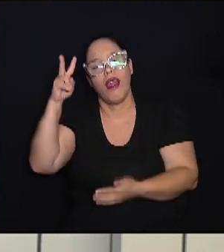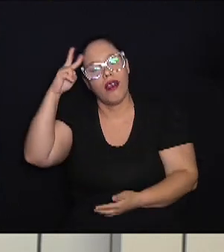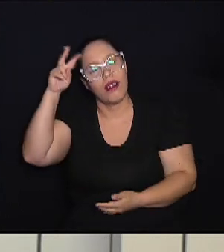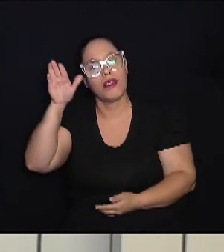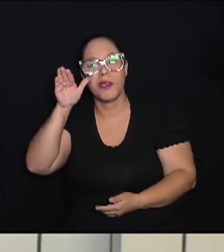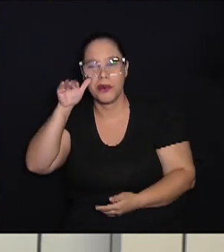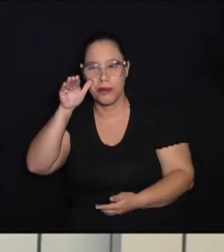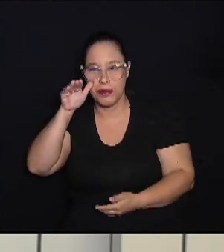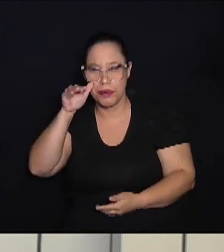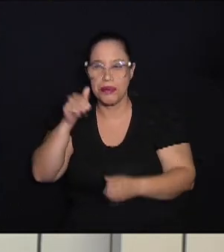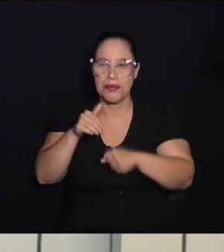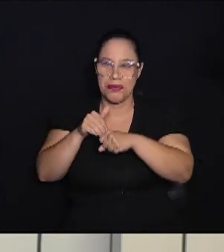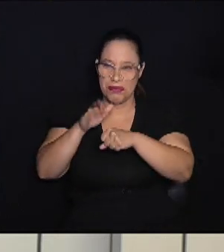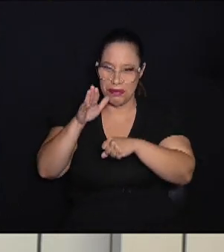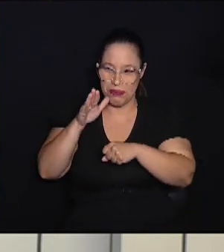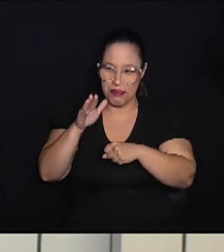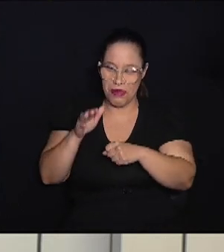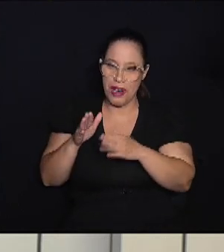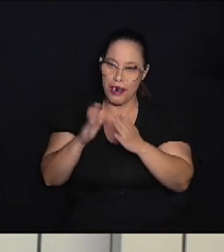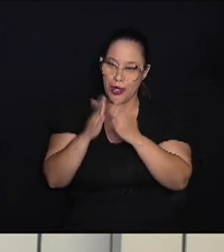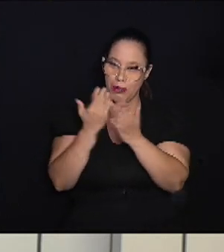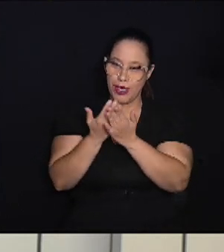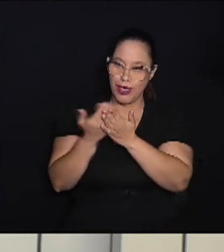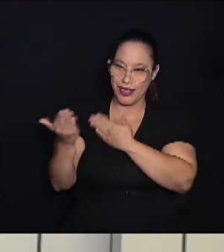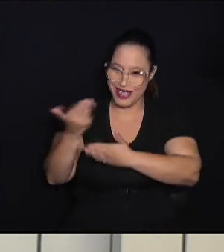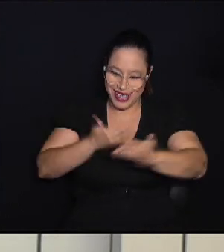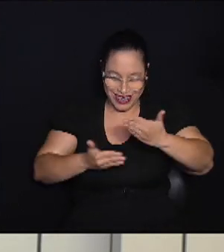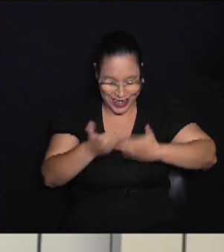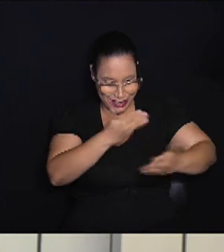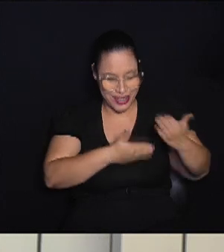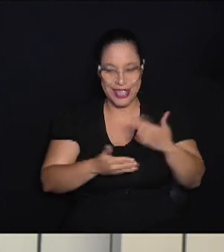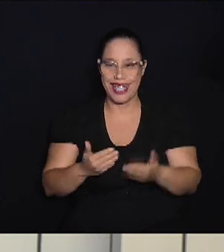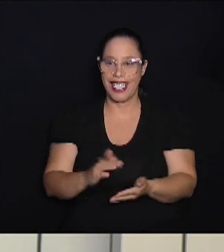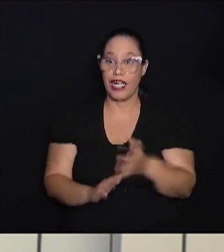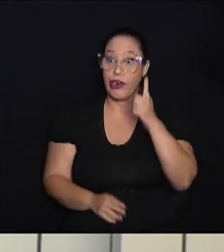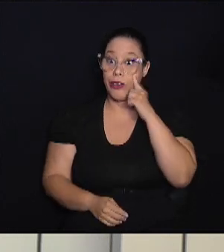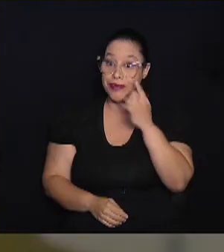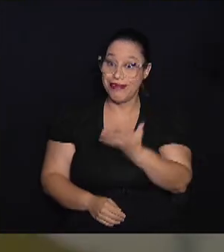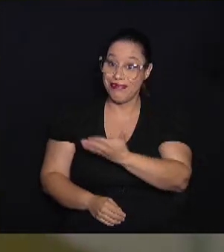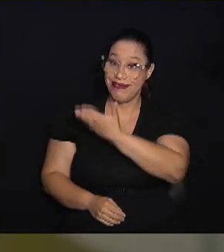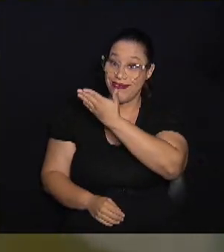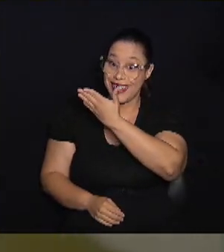de mais uma escola para compartilhar. Confira.